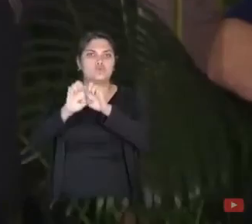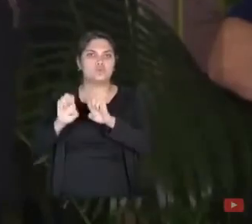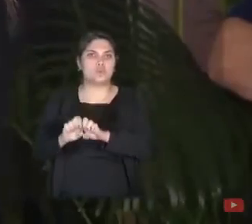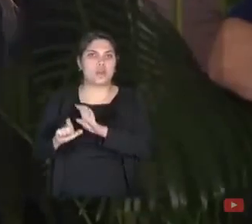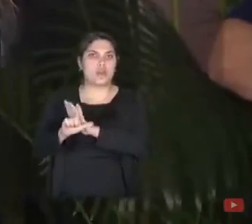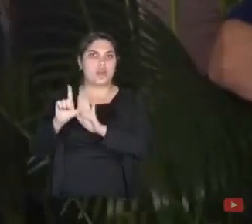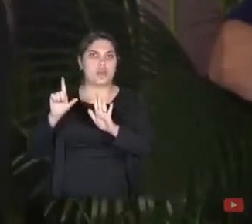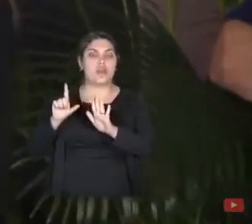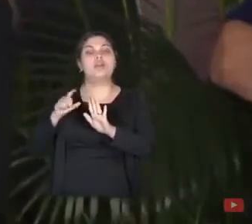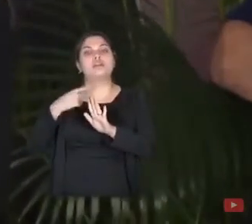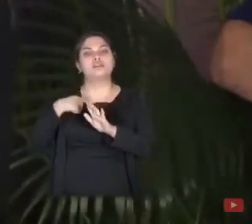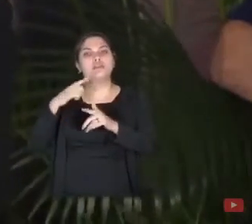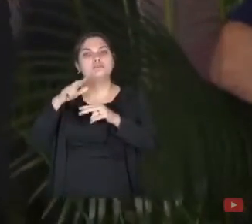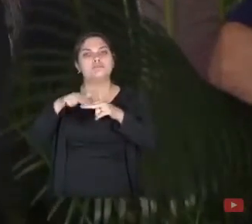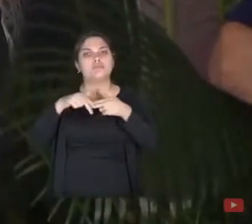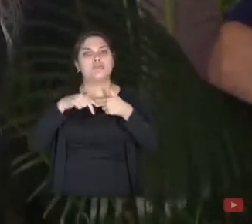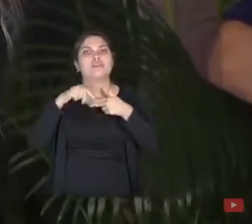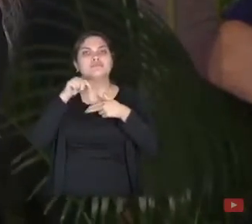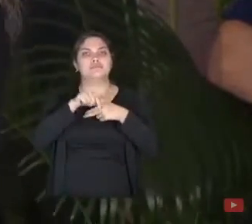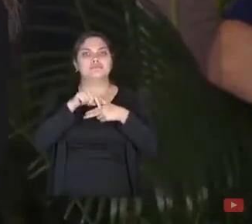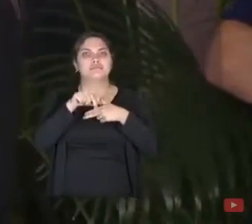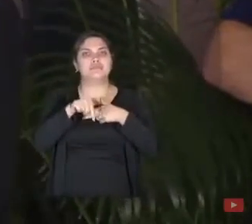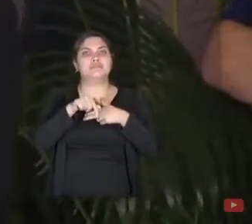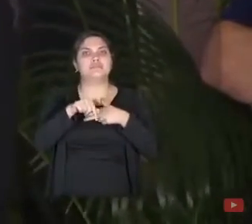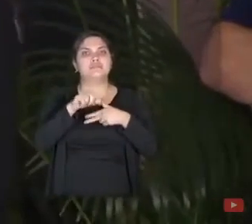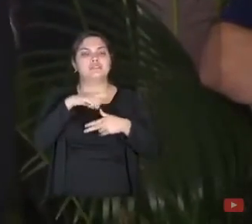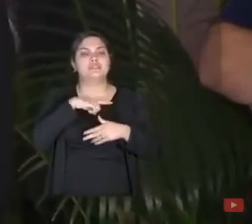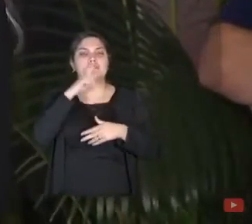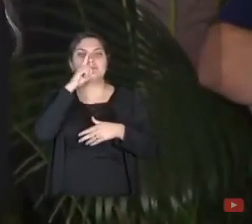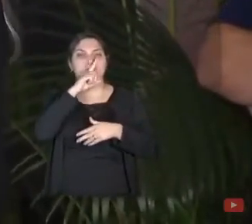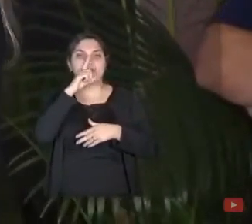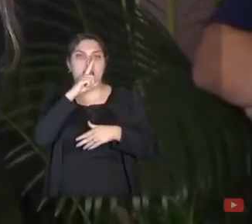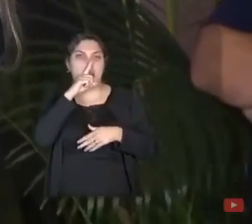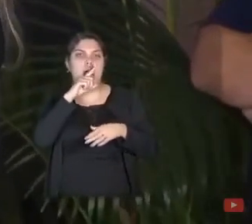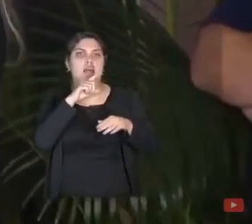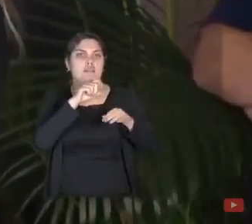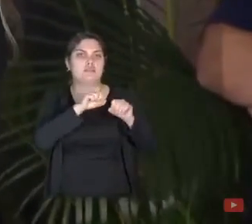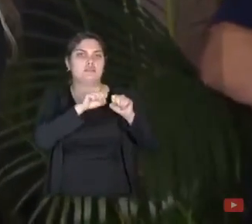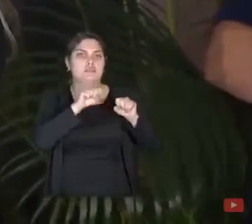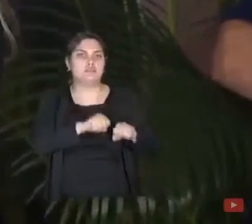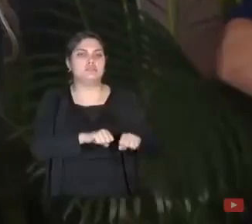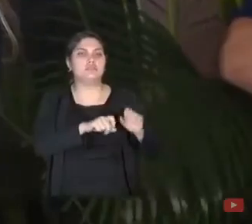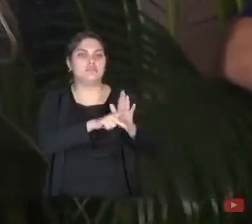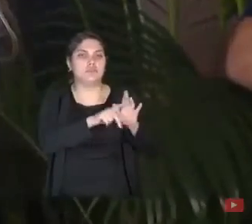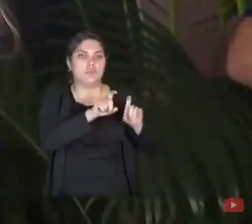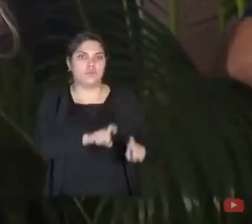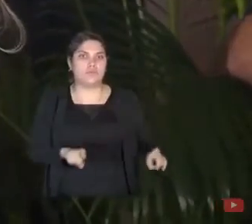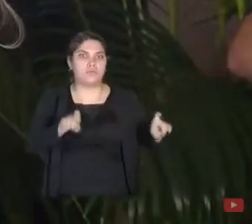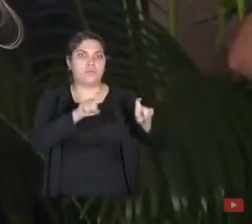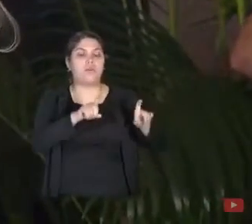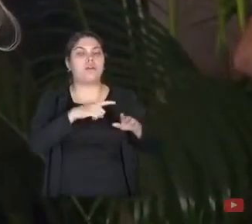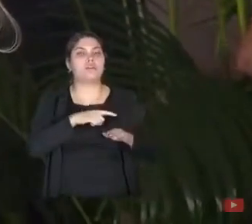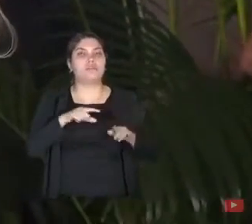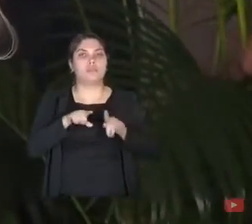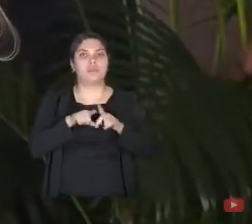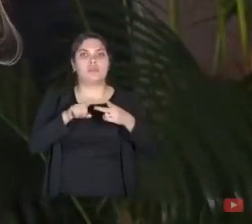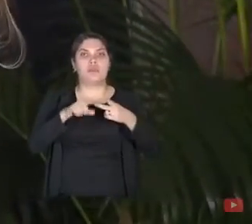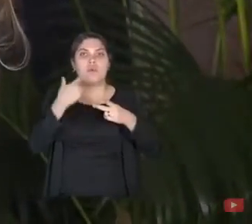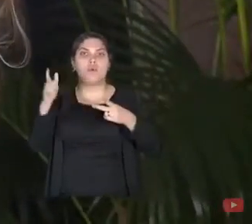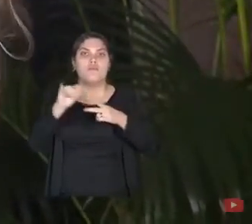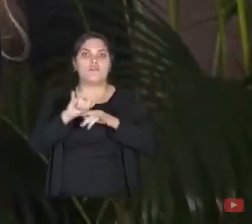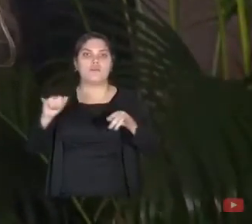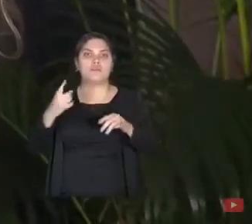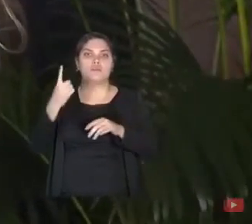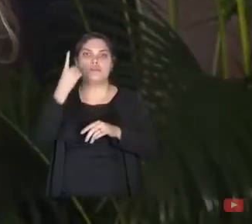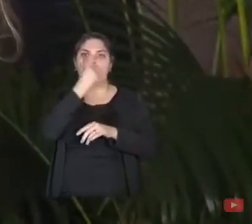antes, e isso é consequência dessa falha no processador. E uma outra informação, agora há pouco, faz mais ou menos uma